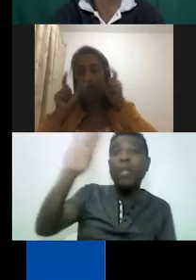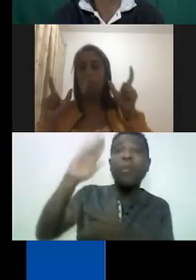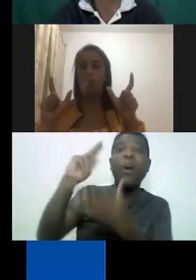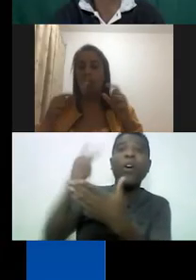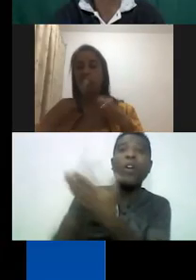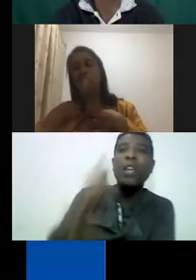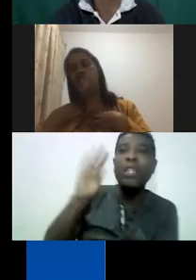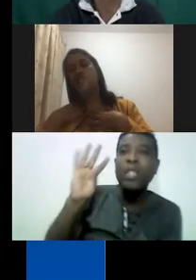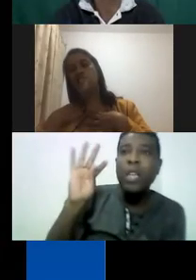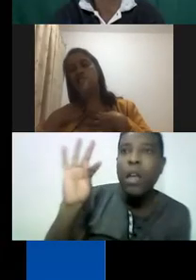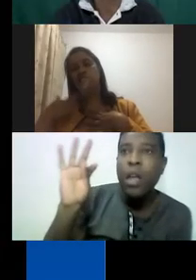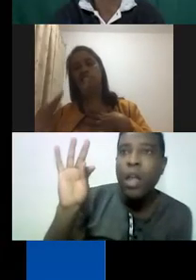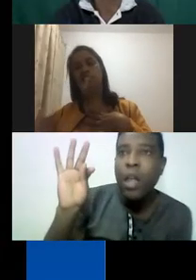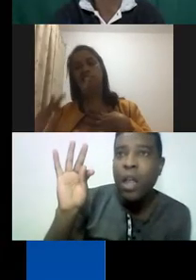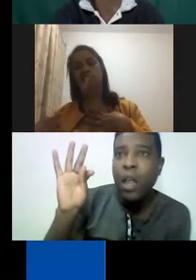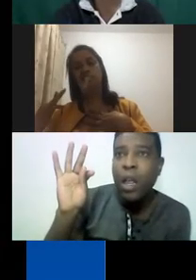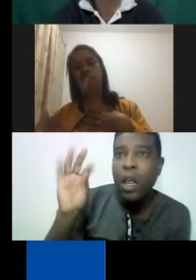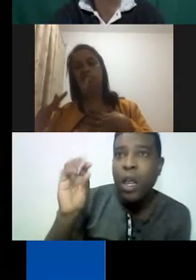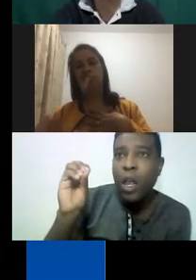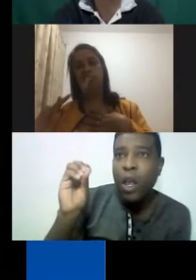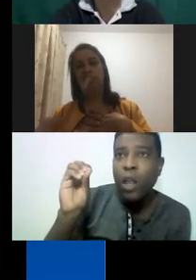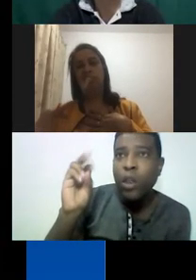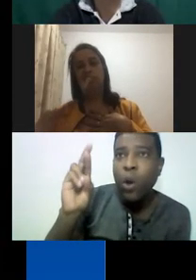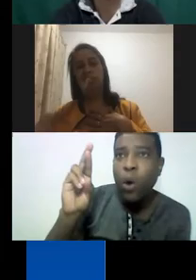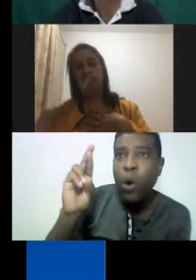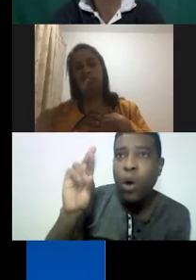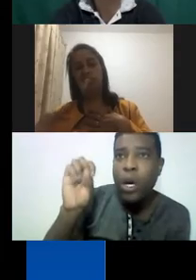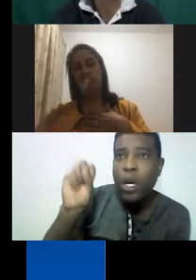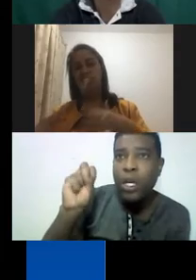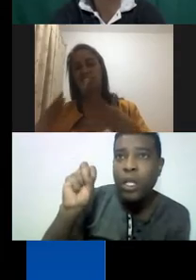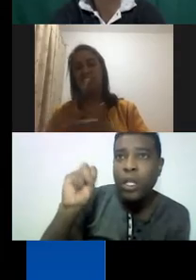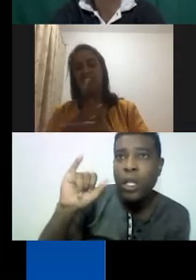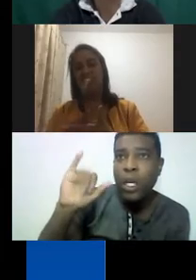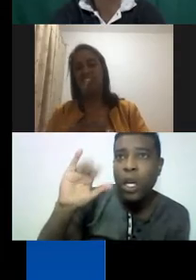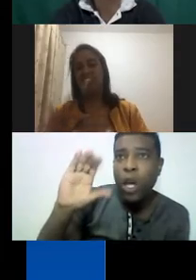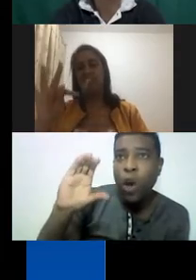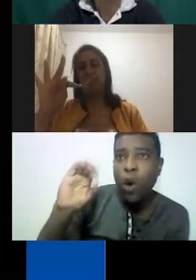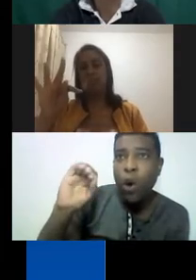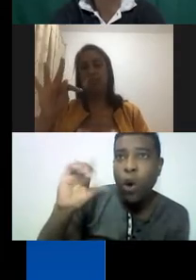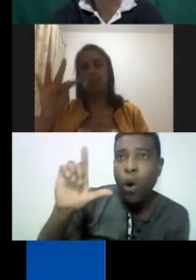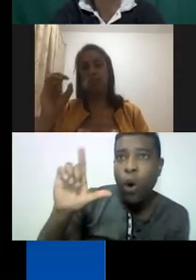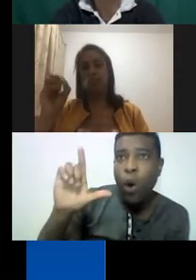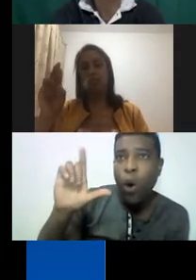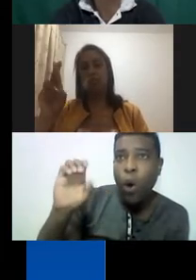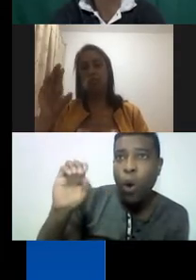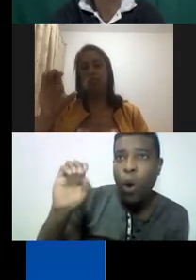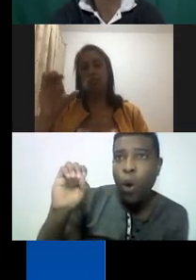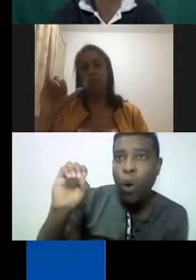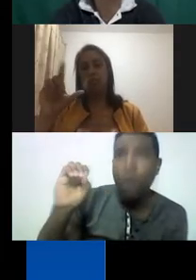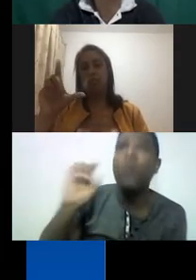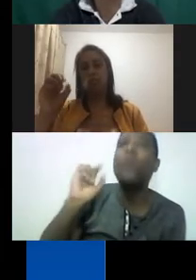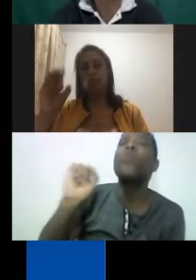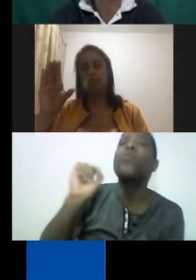fica com o pescoço inclinado e rodado para o mesmo lado. E quando ela vai rodar para o lado oposto, ela sente muita